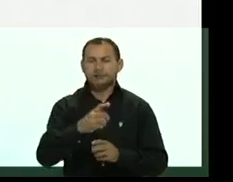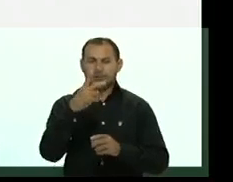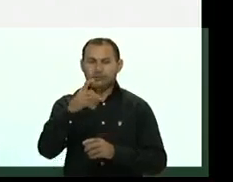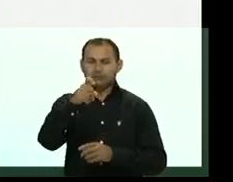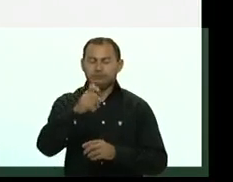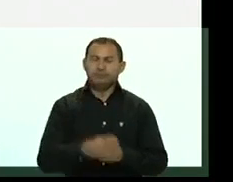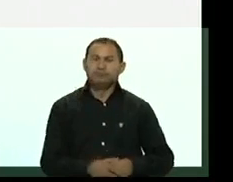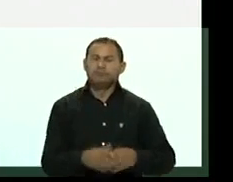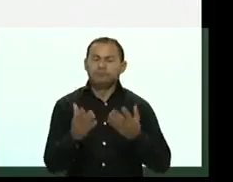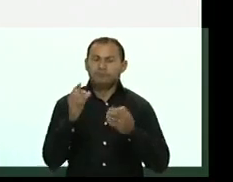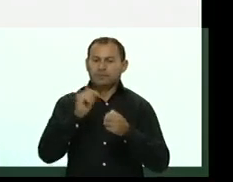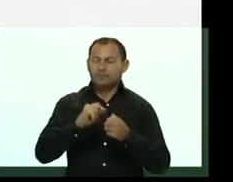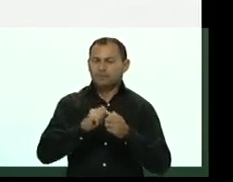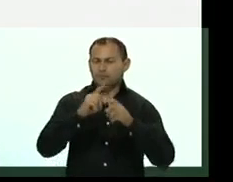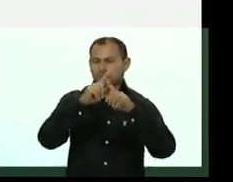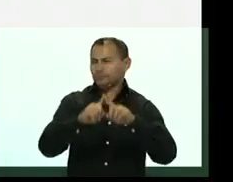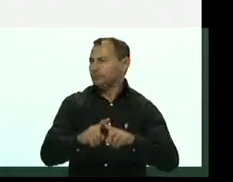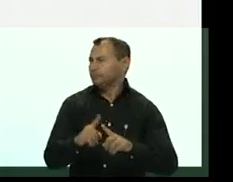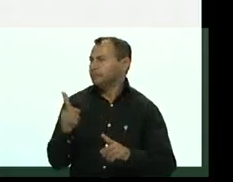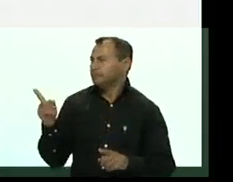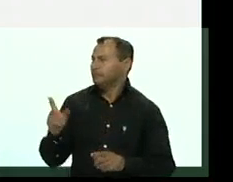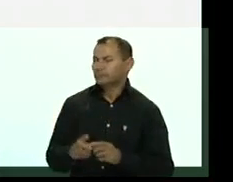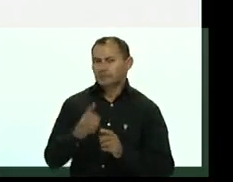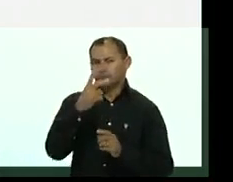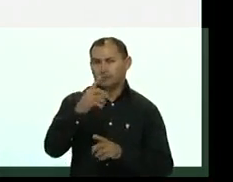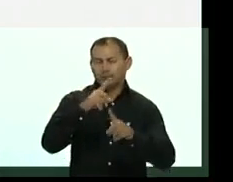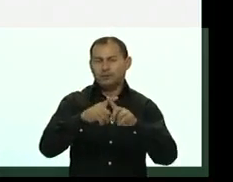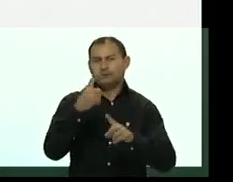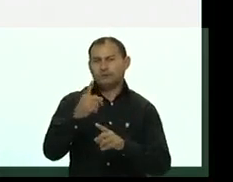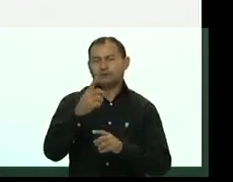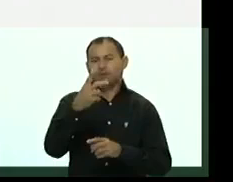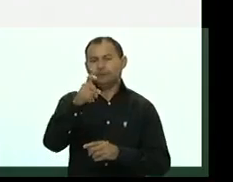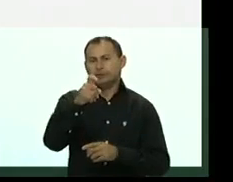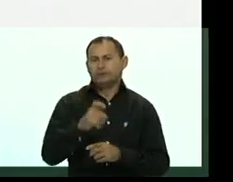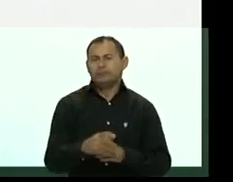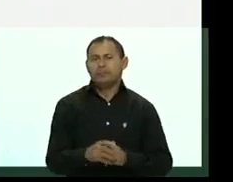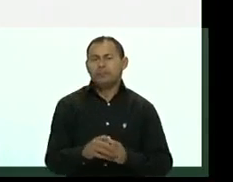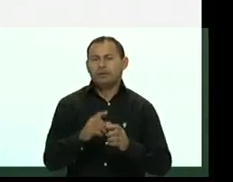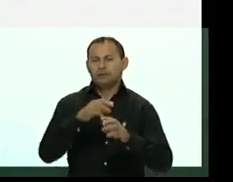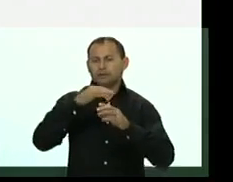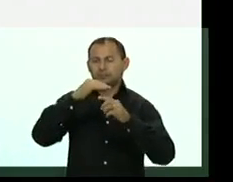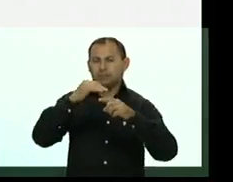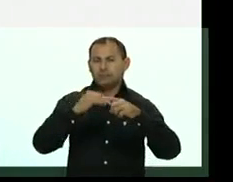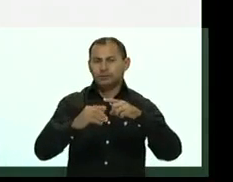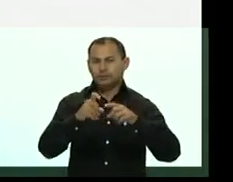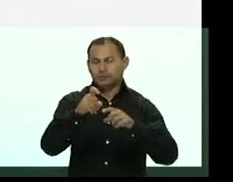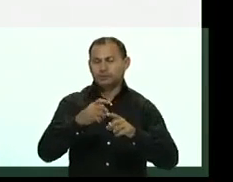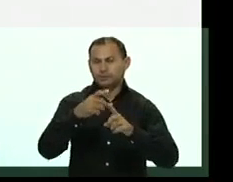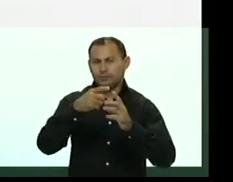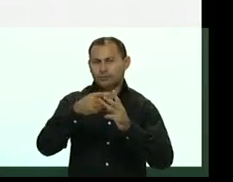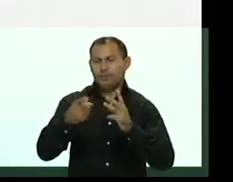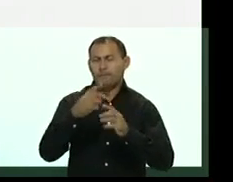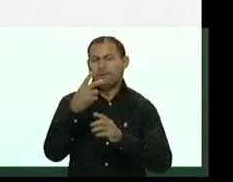2x. Tá? Então, fazendo essa multiplicação, 2 vezes 1, 2x, sobre x ao quadrado mais 1. Viu